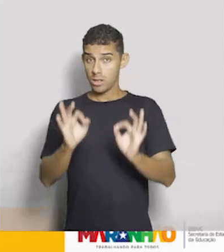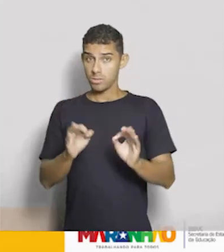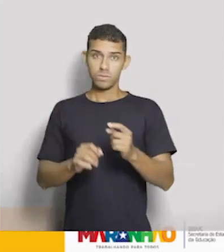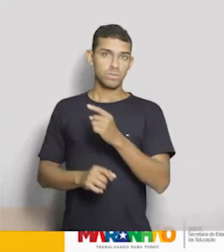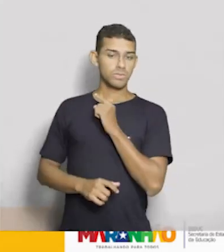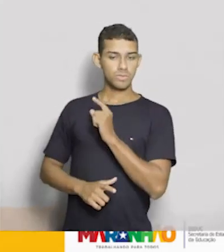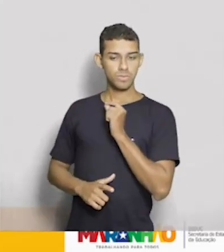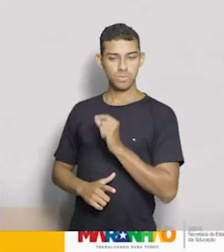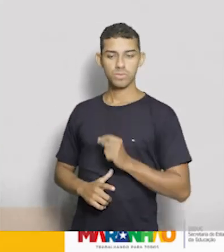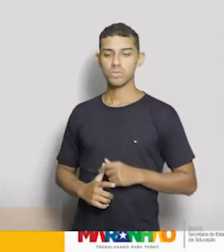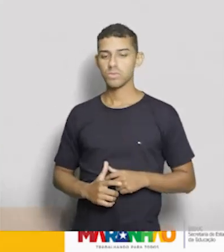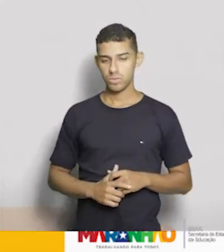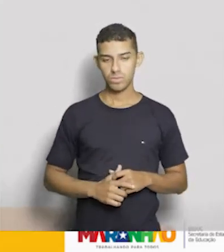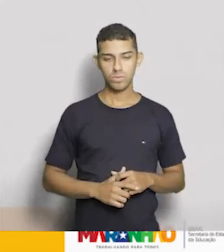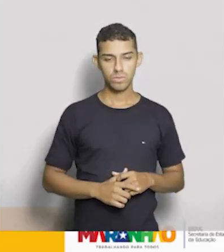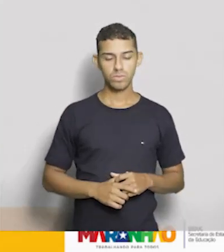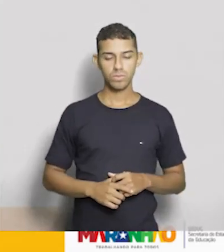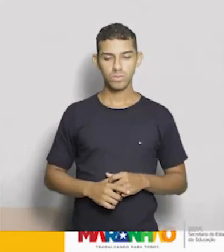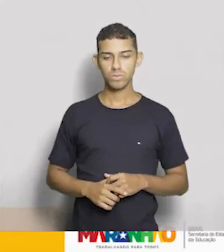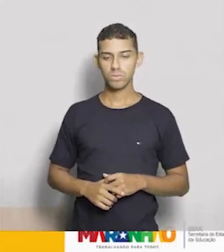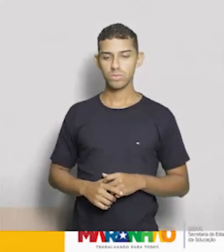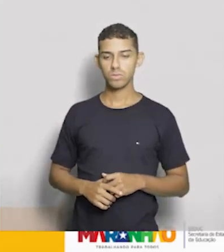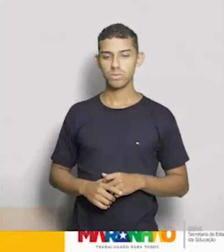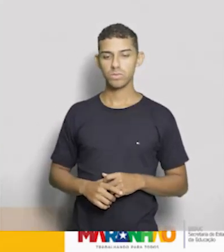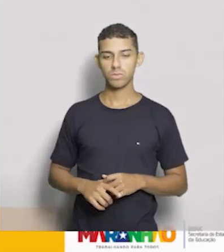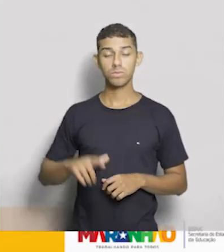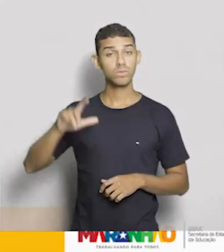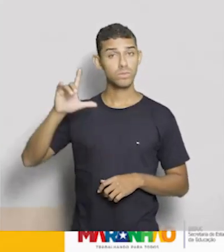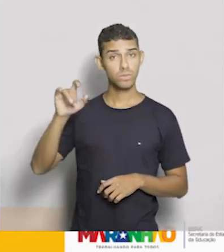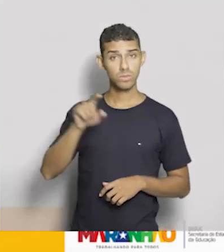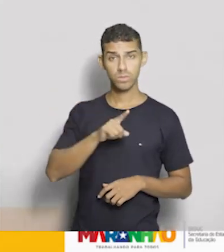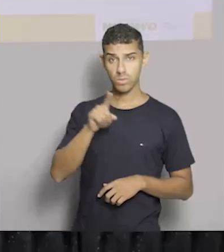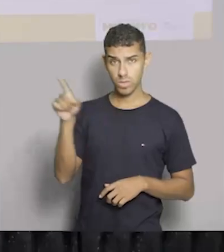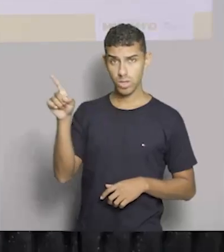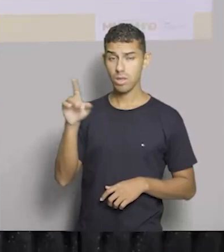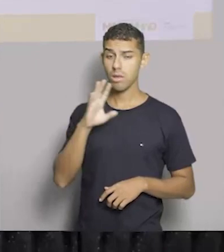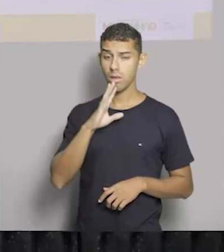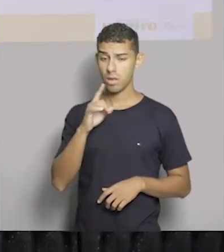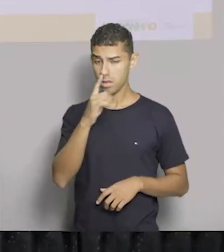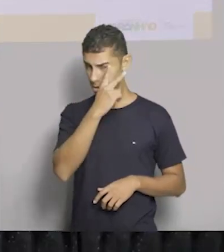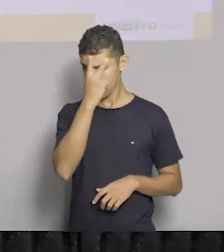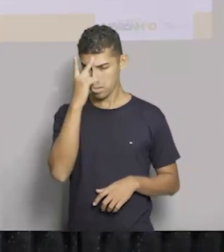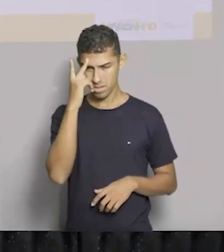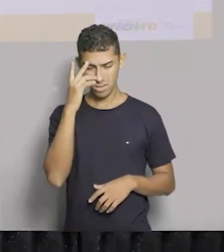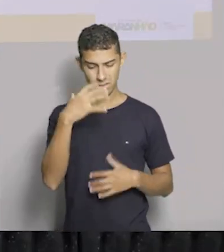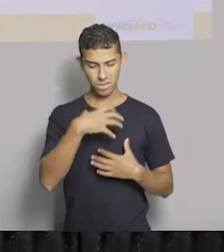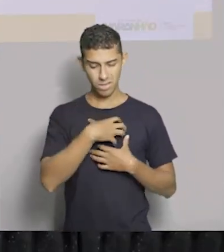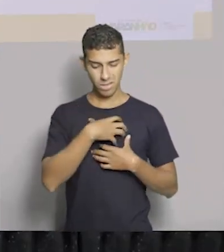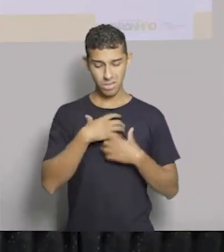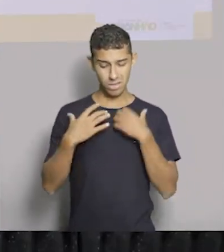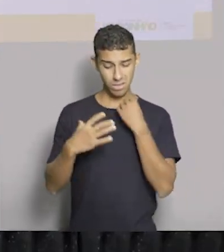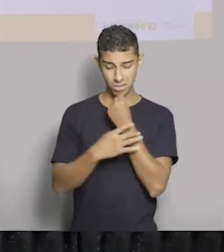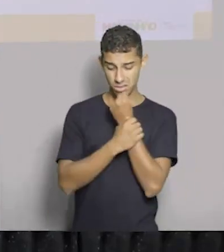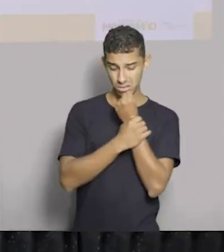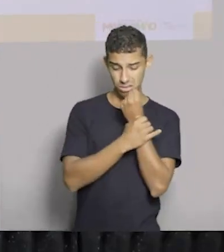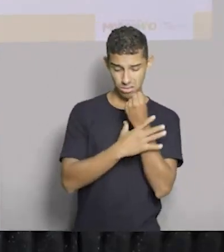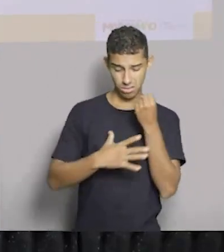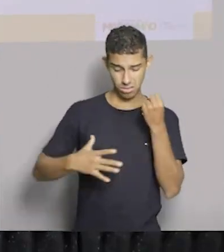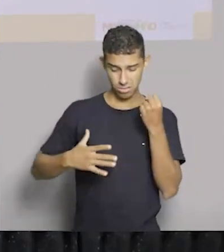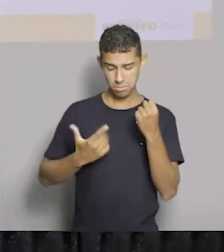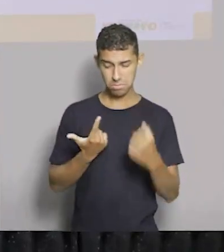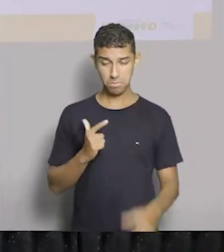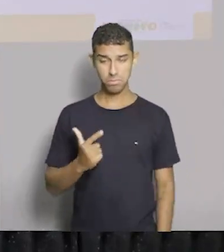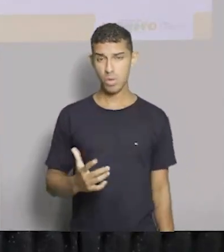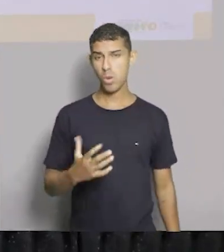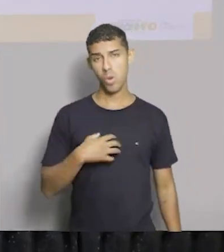ó, que ela é conhecida por deixar que várias pessoas se sintam inseguras ou que se sintam